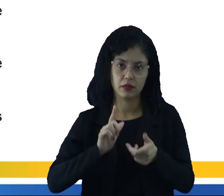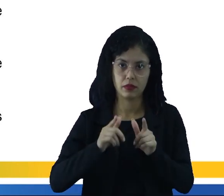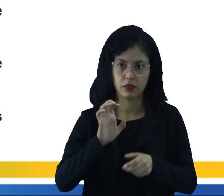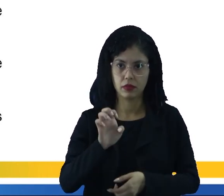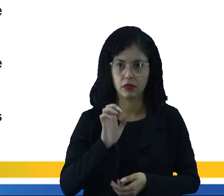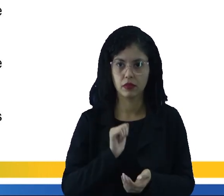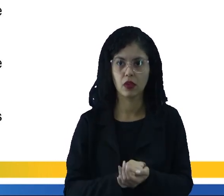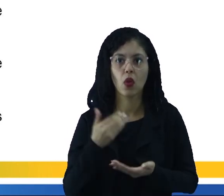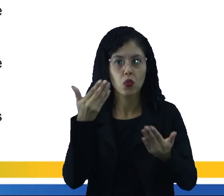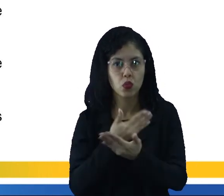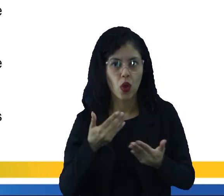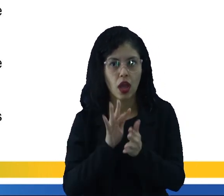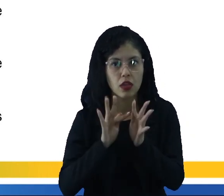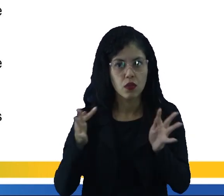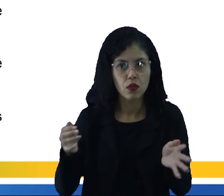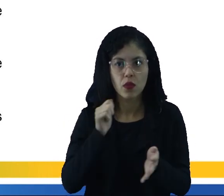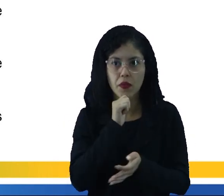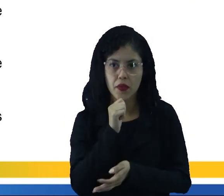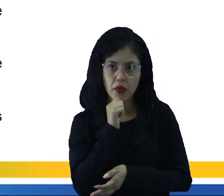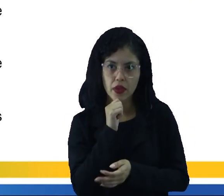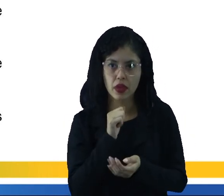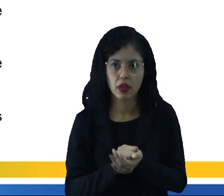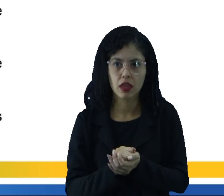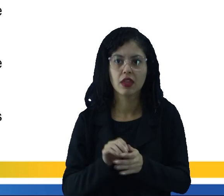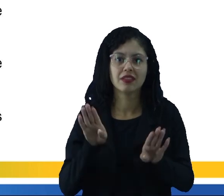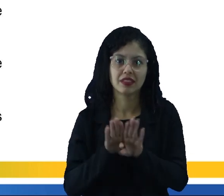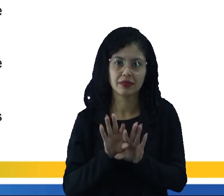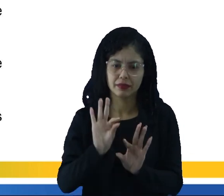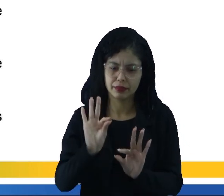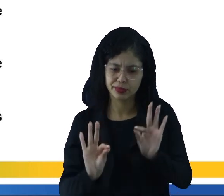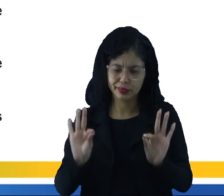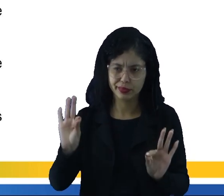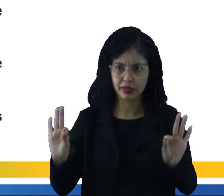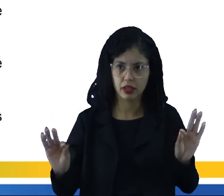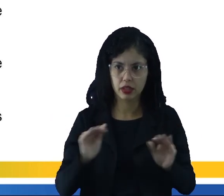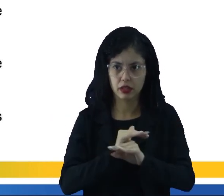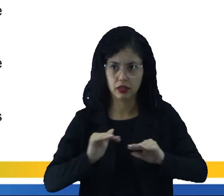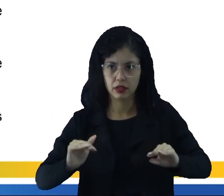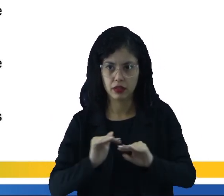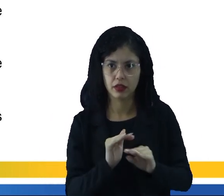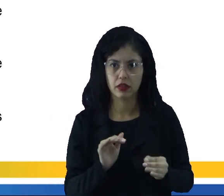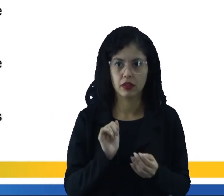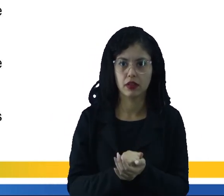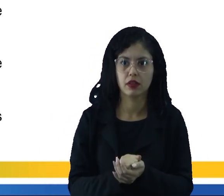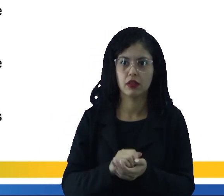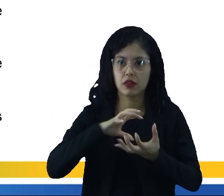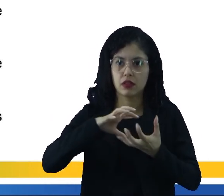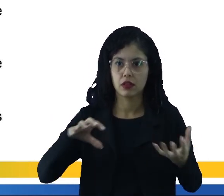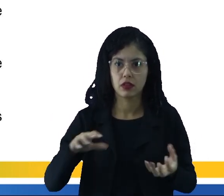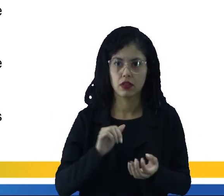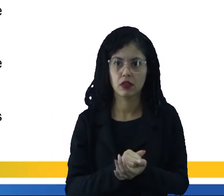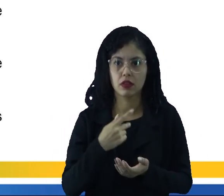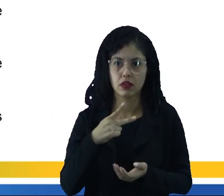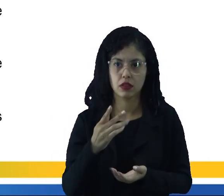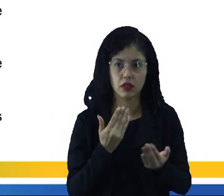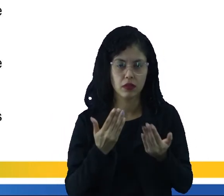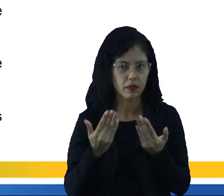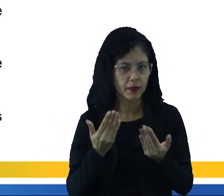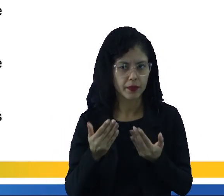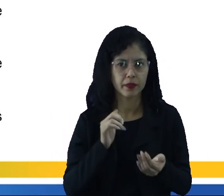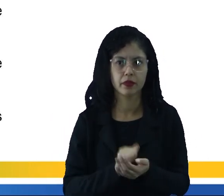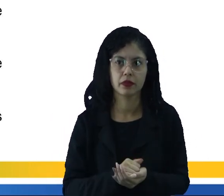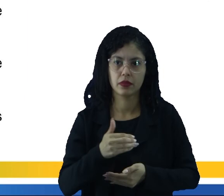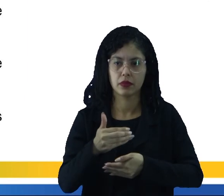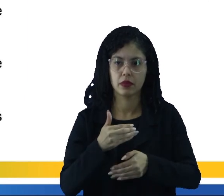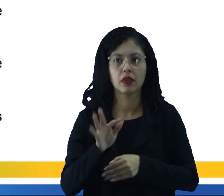E. Conservar as formas, mas distorcer as superfícies das massas continentais. Seus